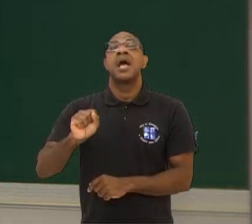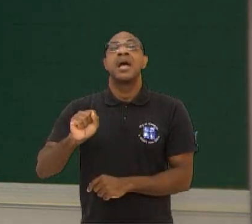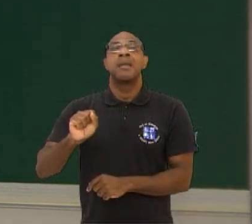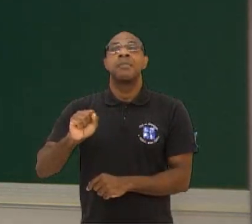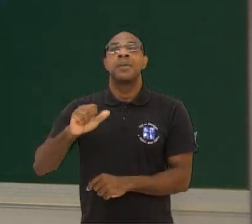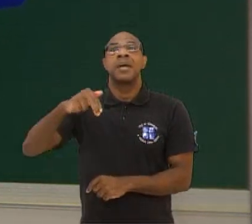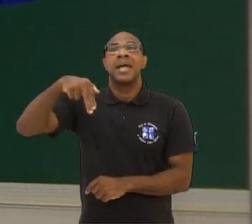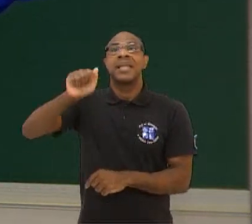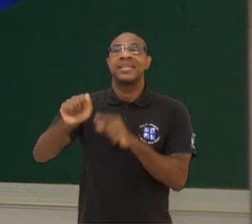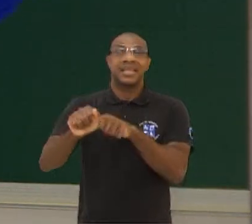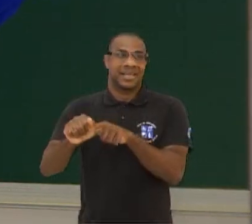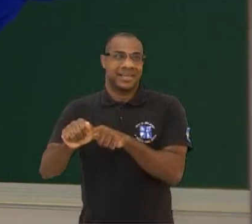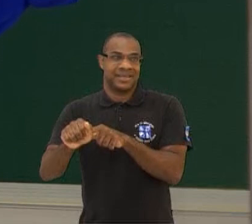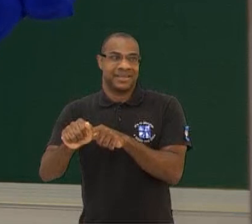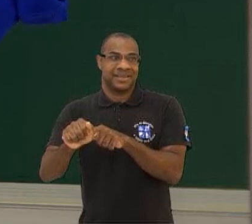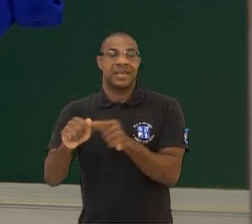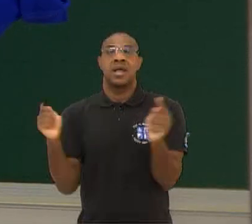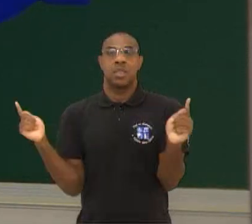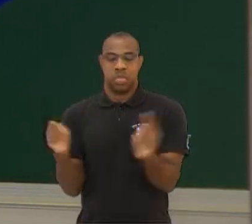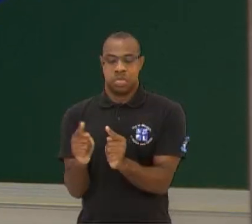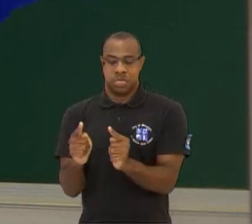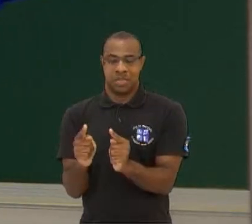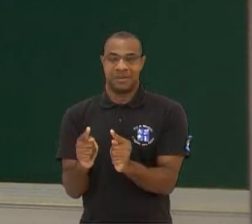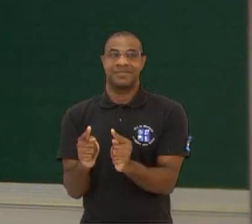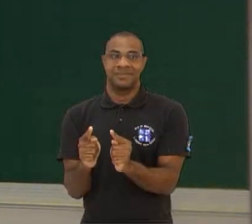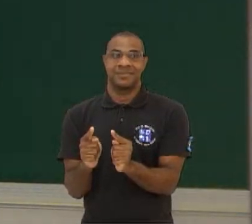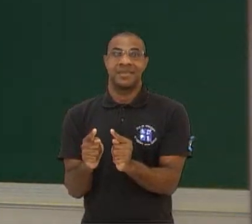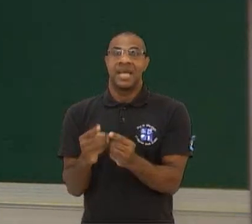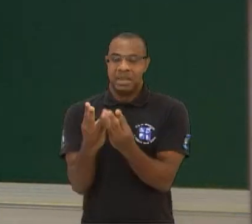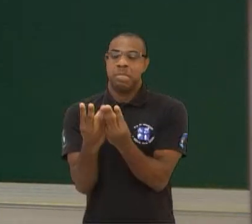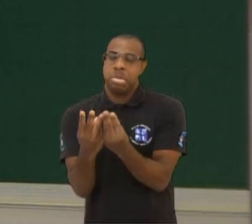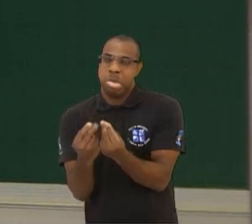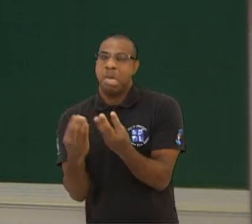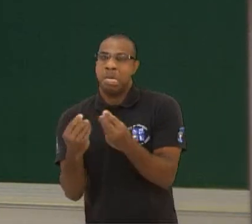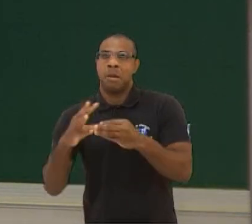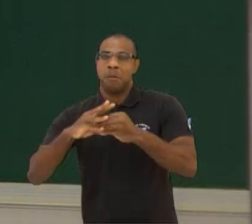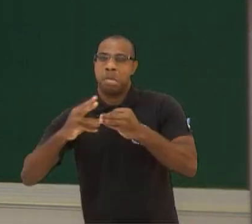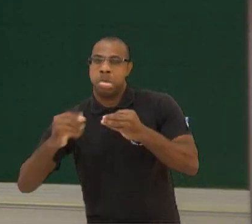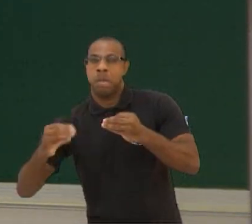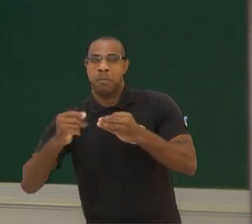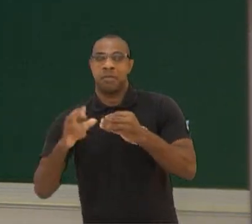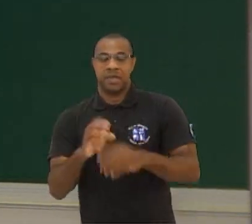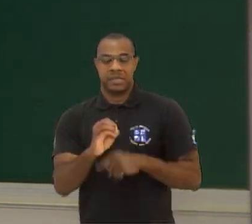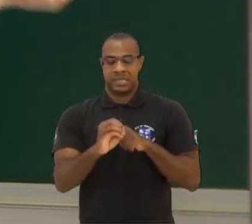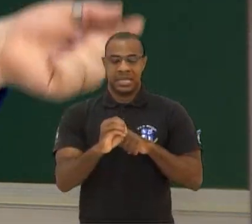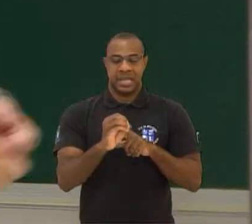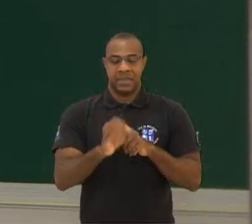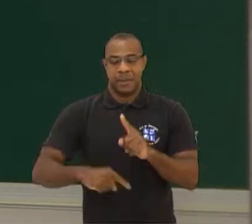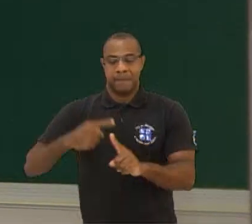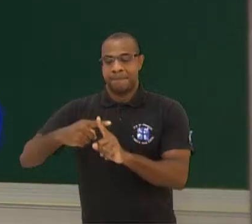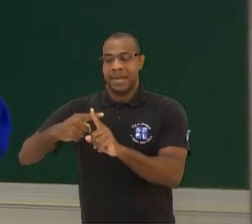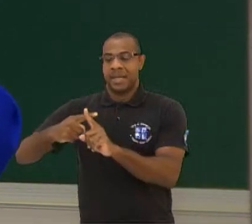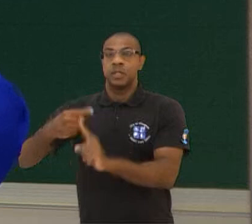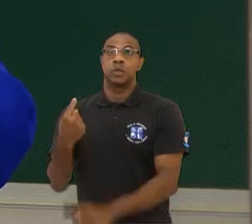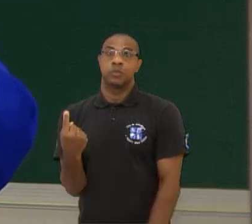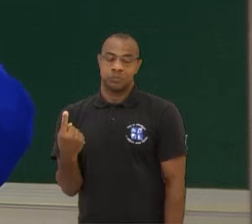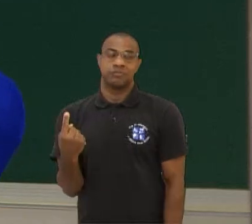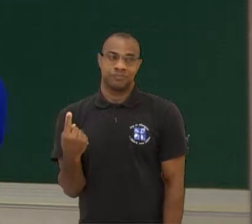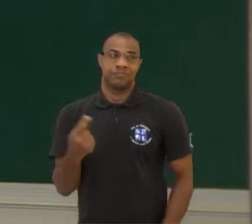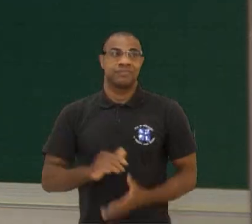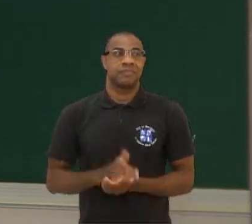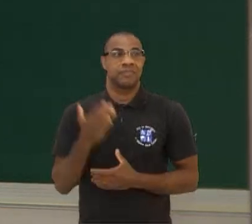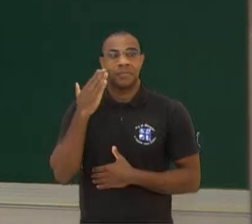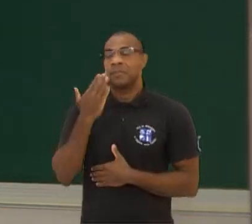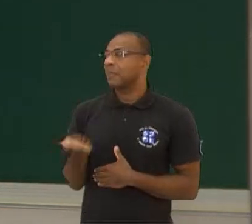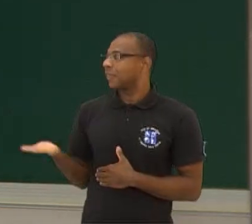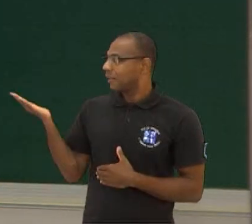é denominado agente redutor ou simplesmente redutor. Ele oxida, ou seja, ele vai de 0 para mais 1, ok? E olha